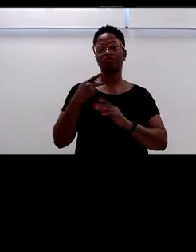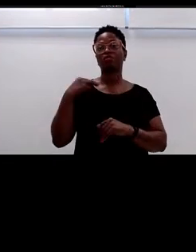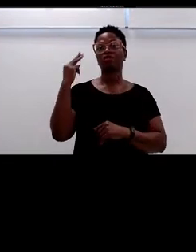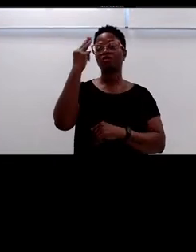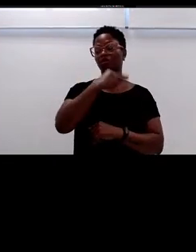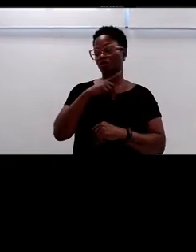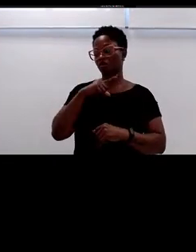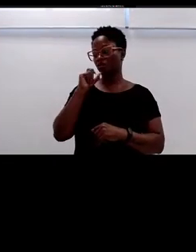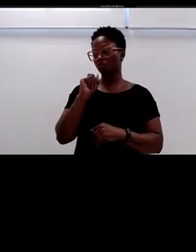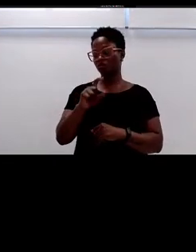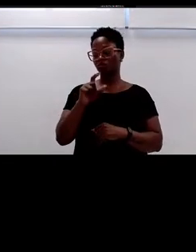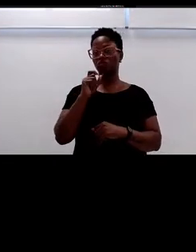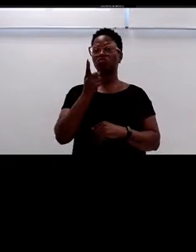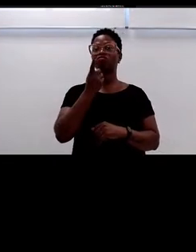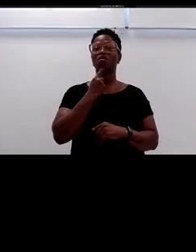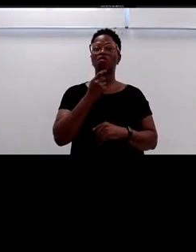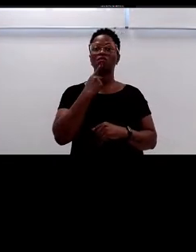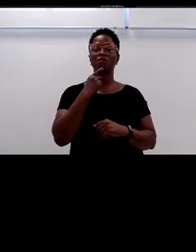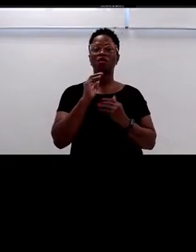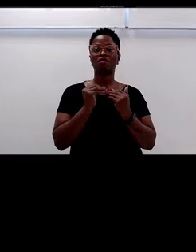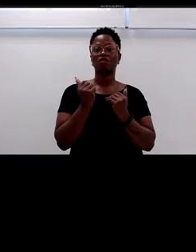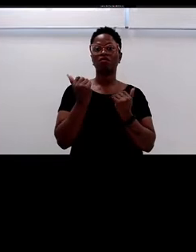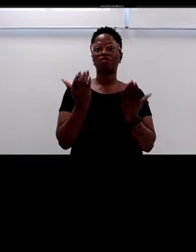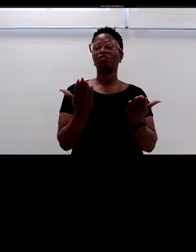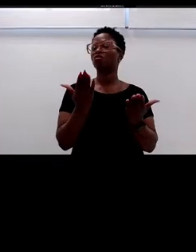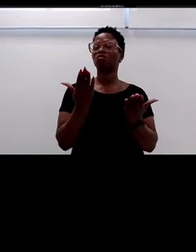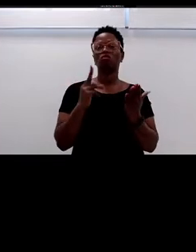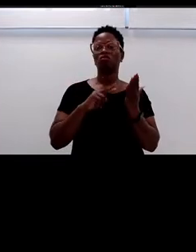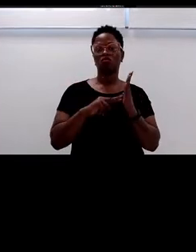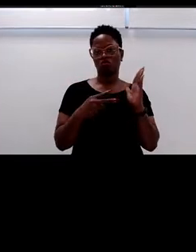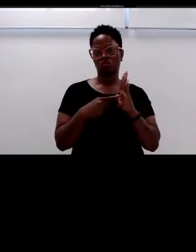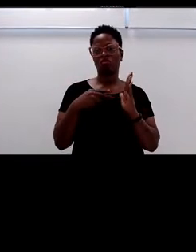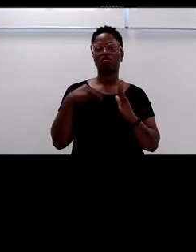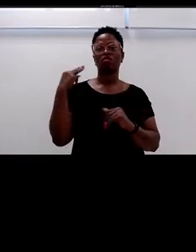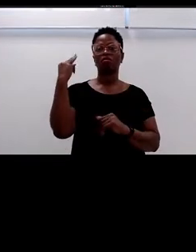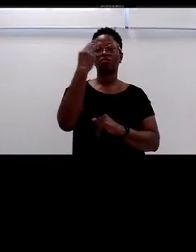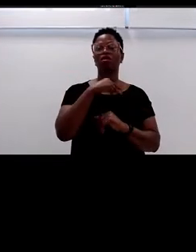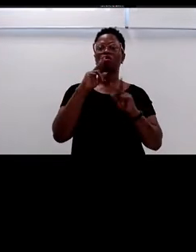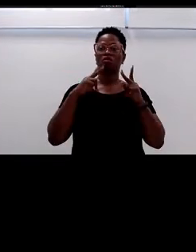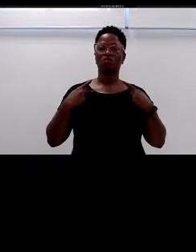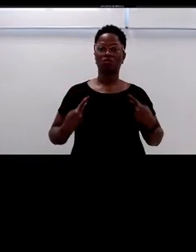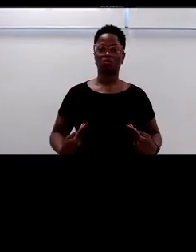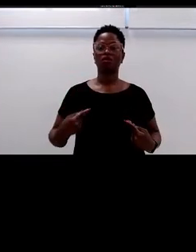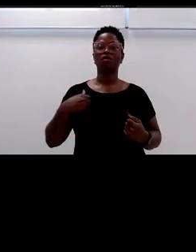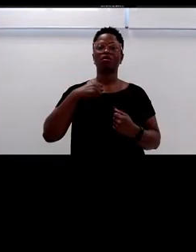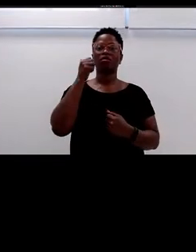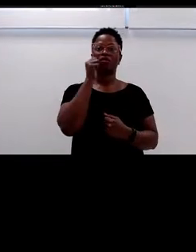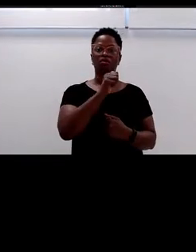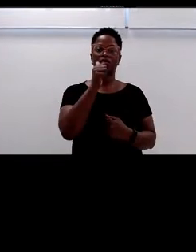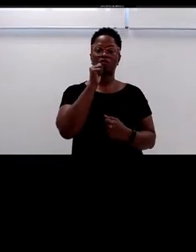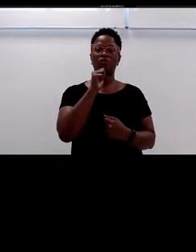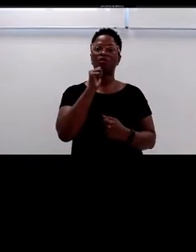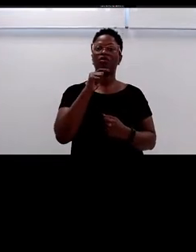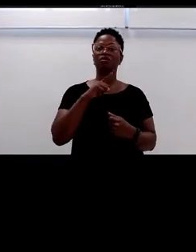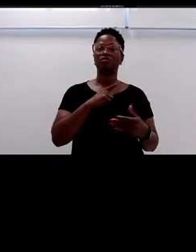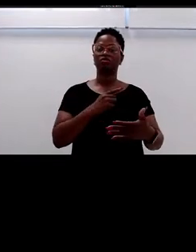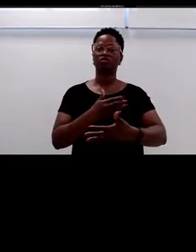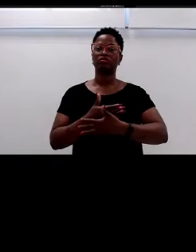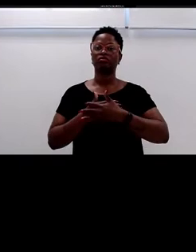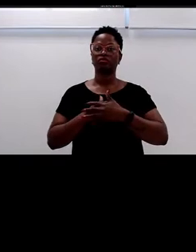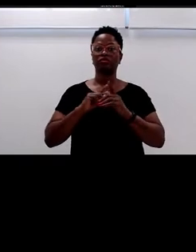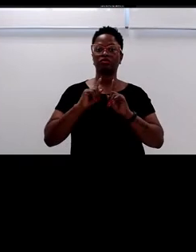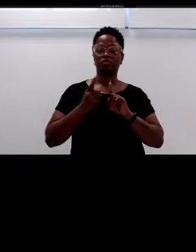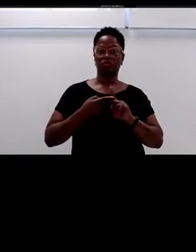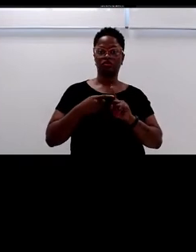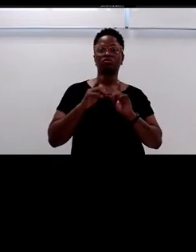dentro e vermelho por fora. O que quer dizer isso? Que Maria é o ser humano, é a mulher que acolheu Deus no próprio ventre. E